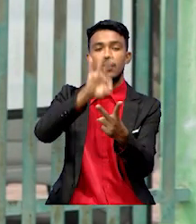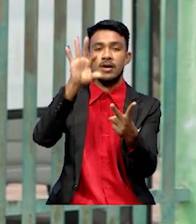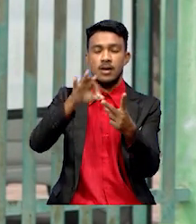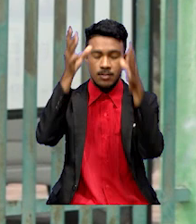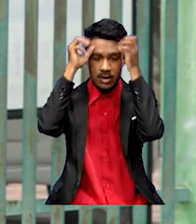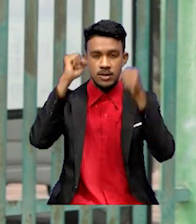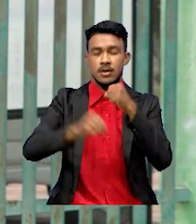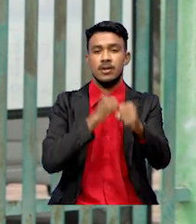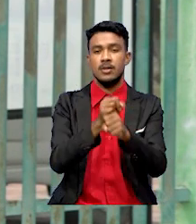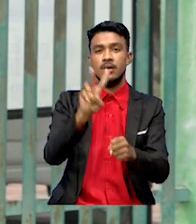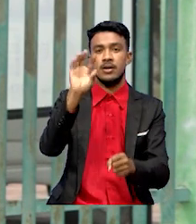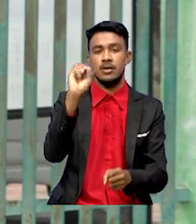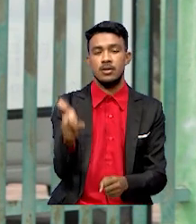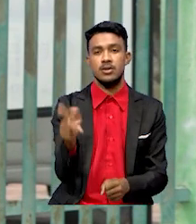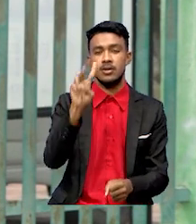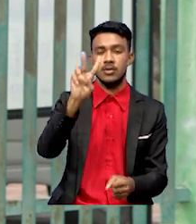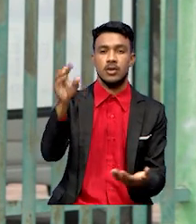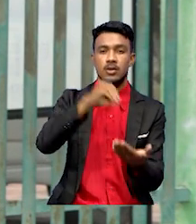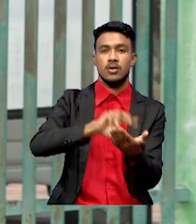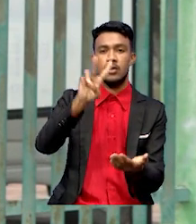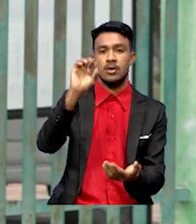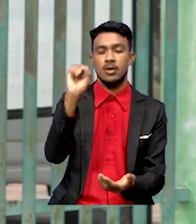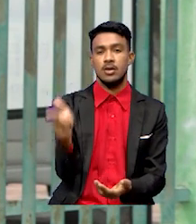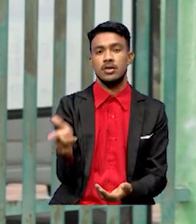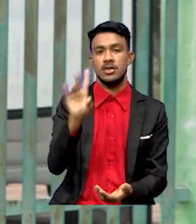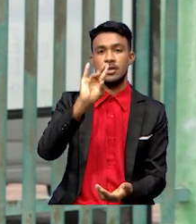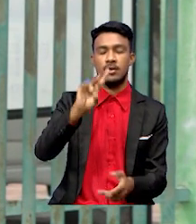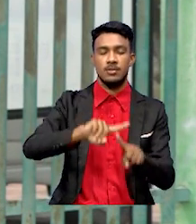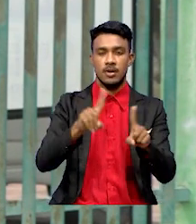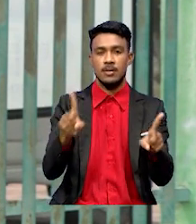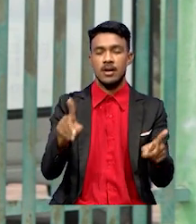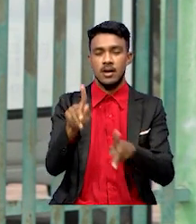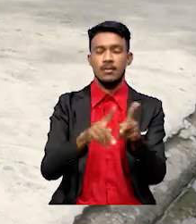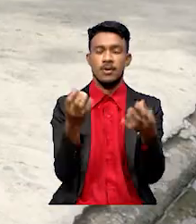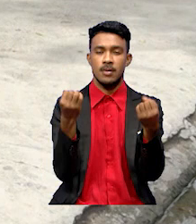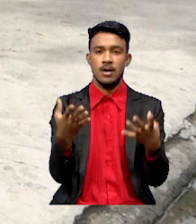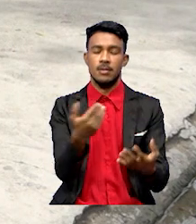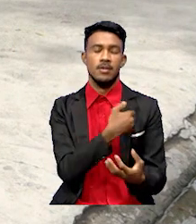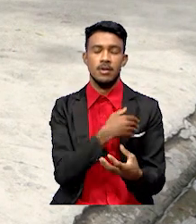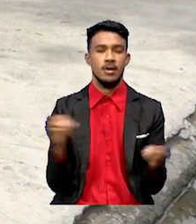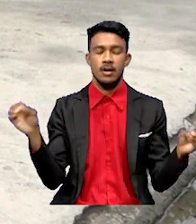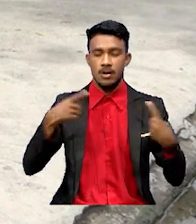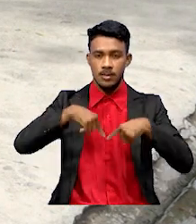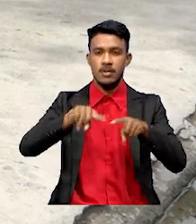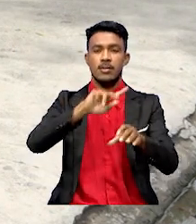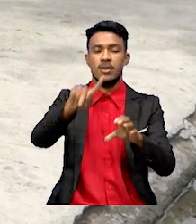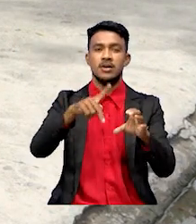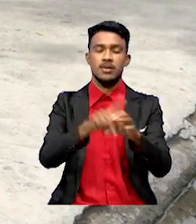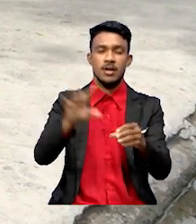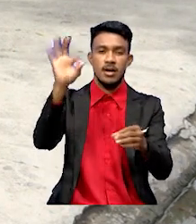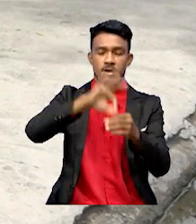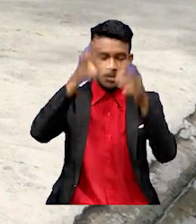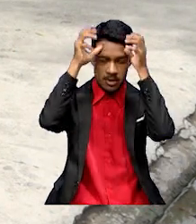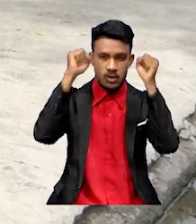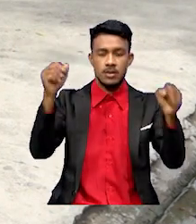periodu rihun rua ronul resin rua to rihun rua ronul resin hitu. Mai be sidadaun barak maklakon sege partisipe lisan presidensial ho